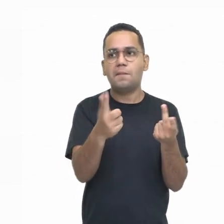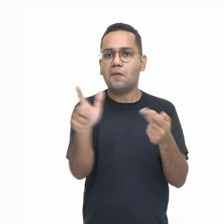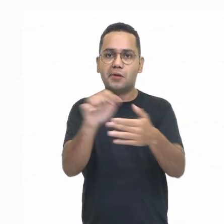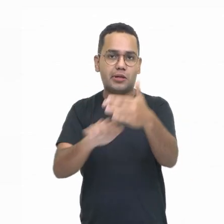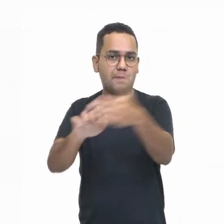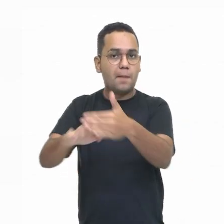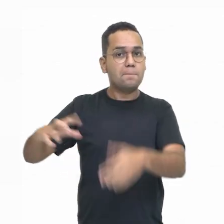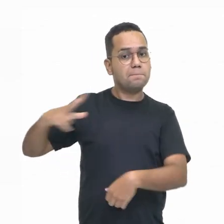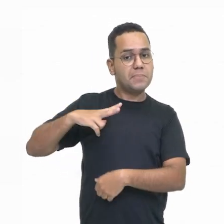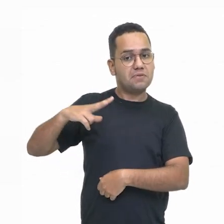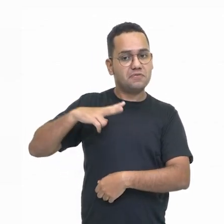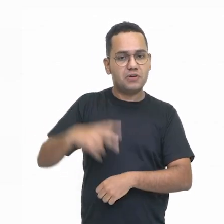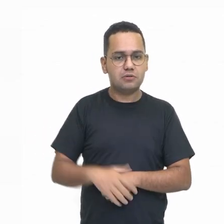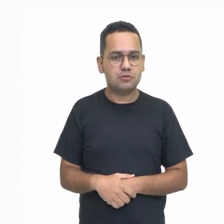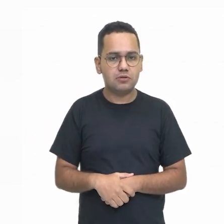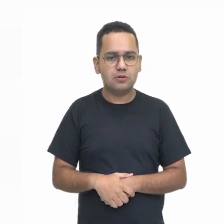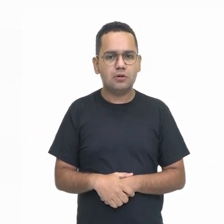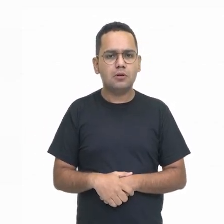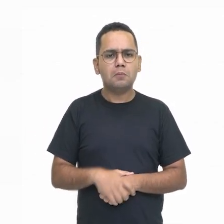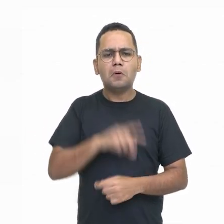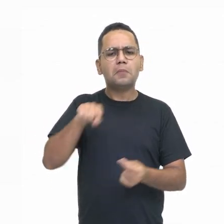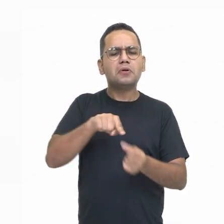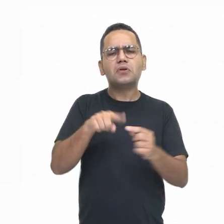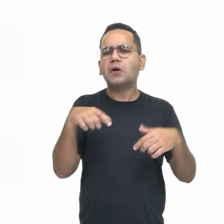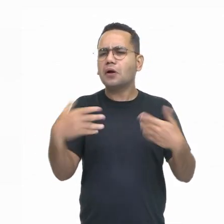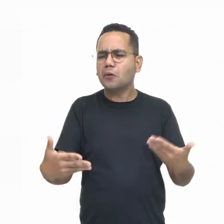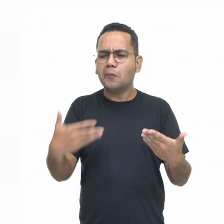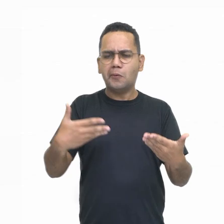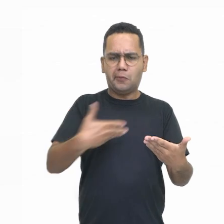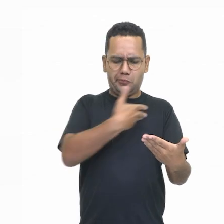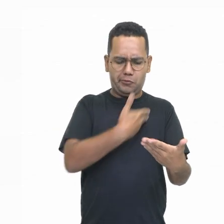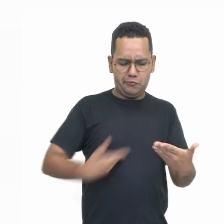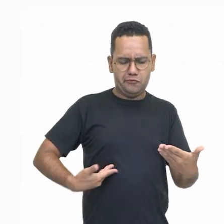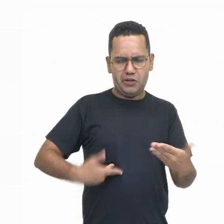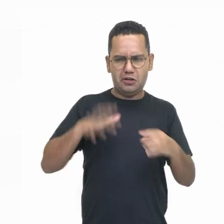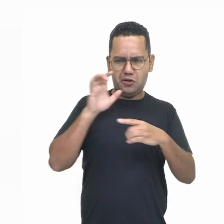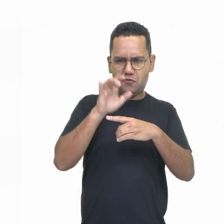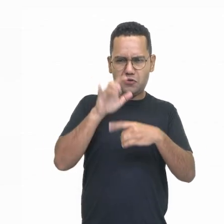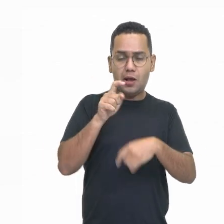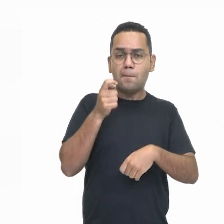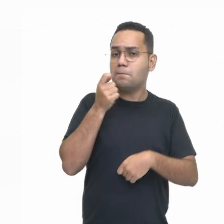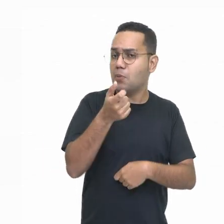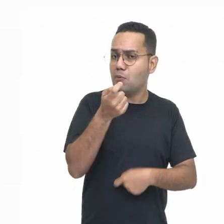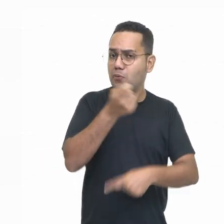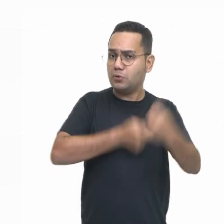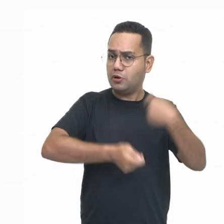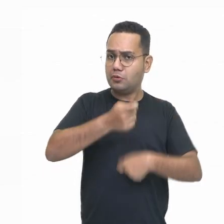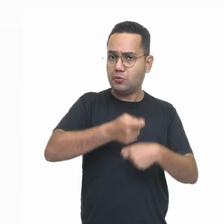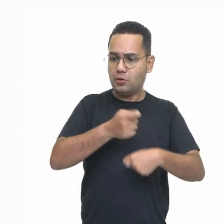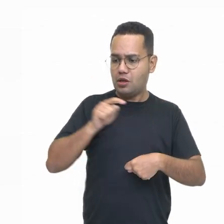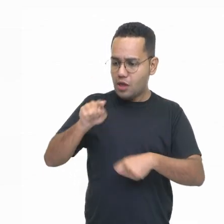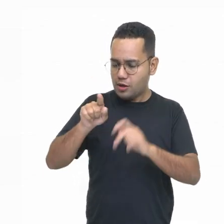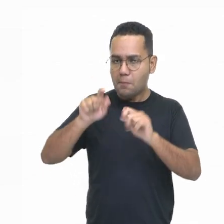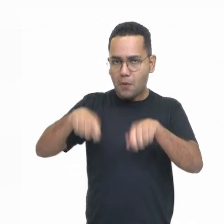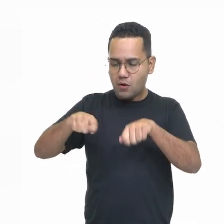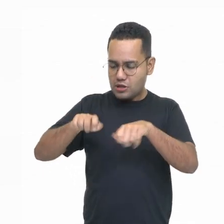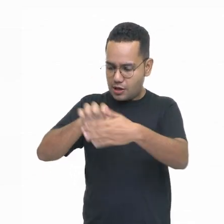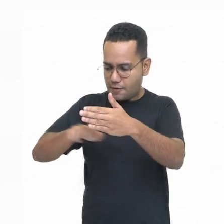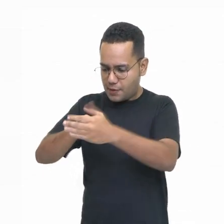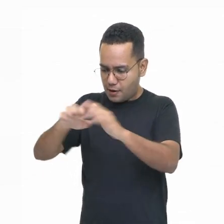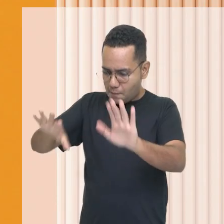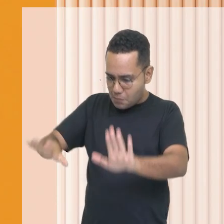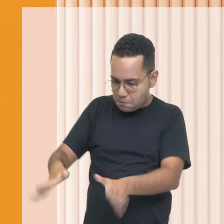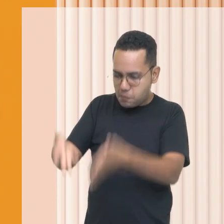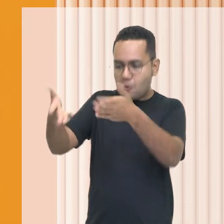o quê? Reduzir o papel do Estado na economia, né, e aumentar a eficiência das empresas.